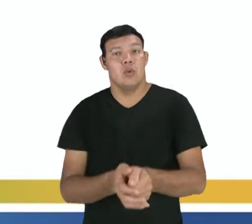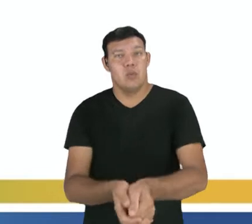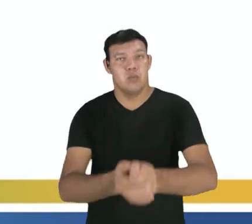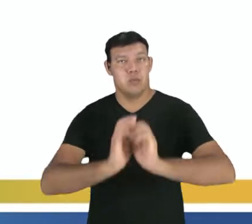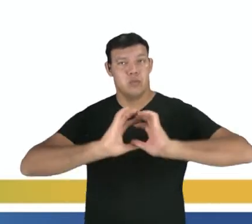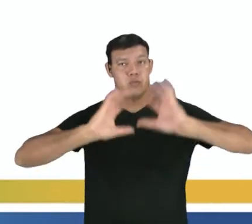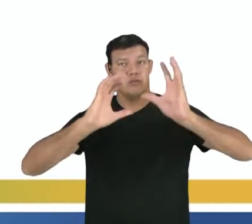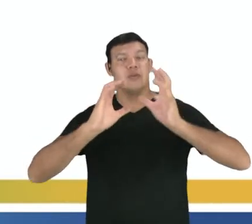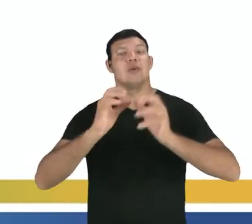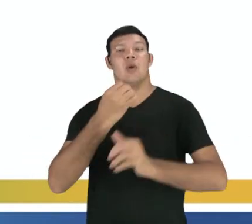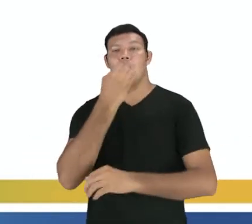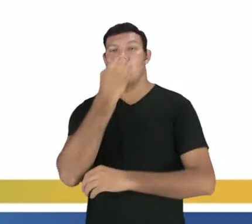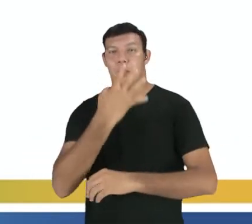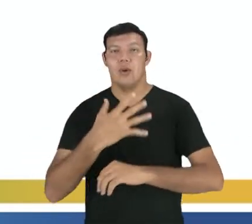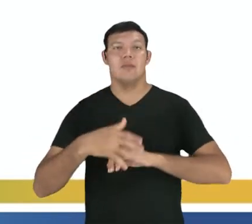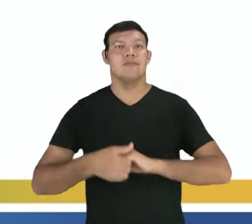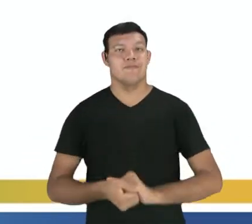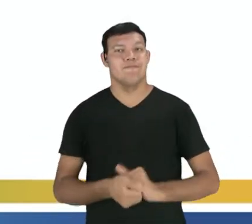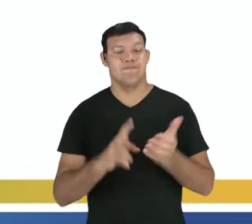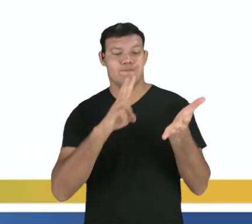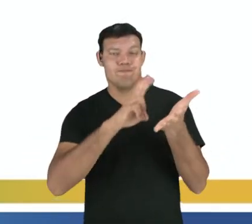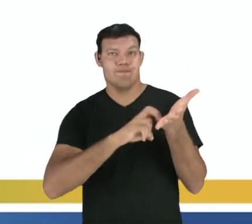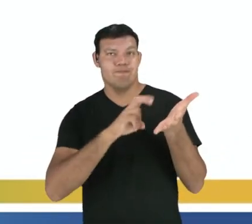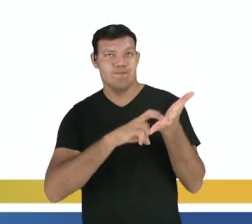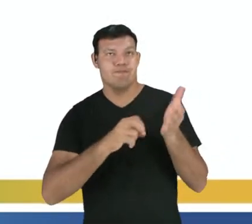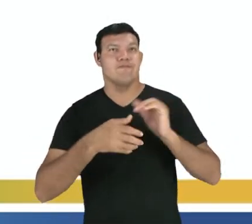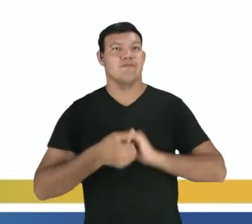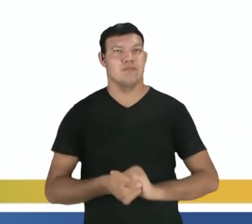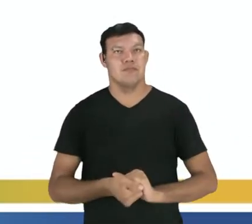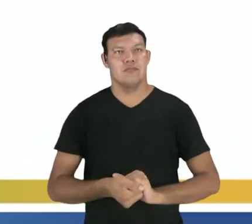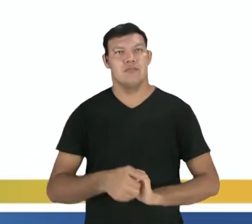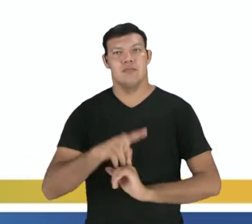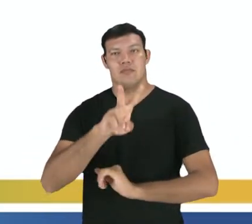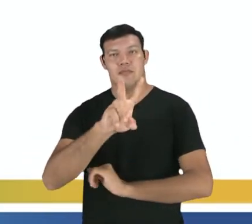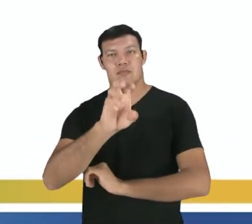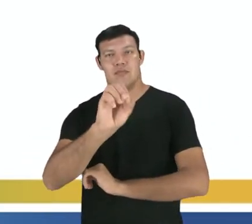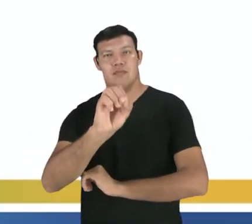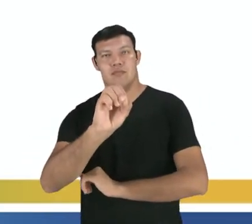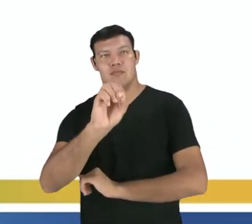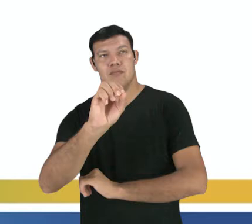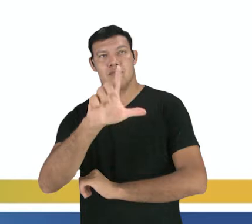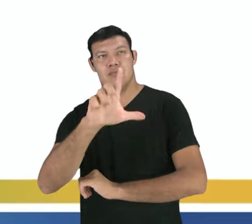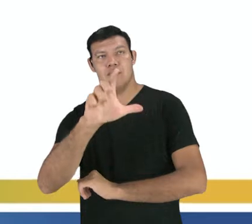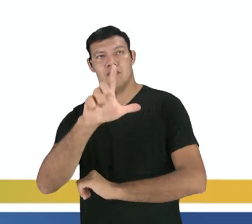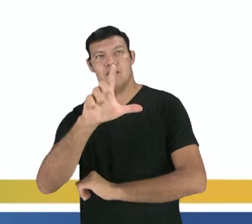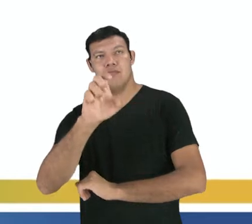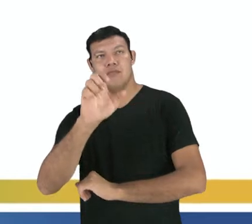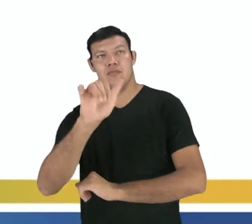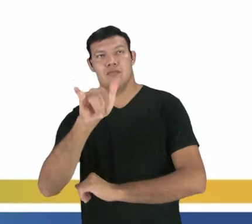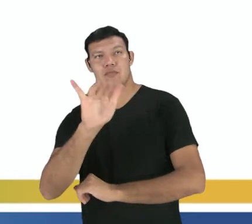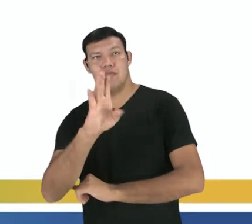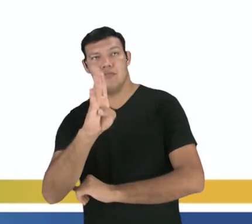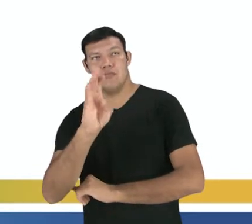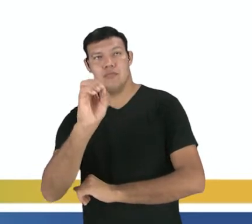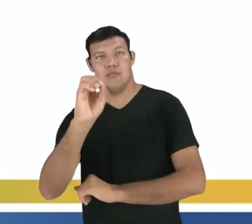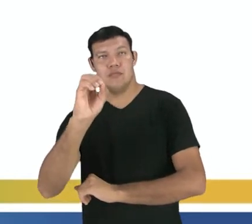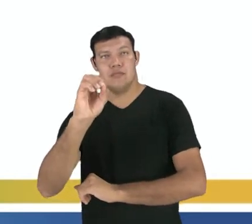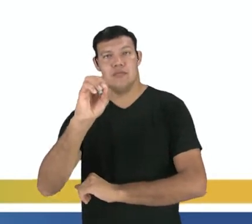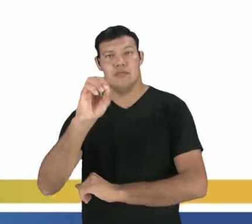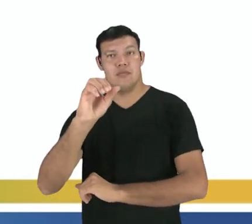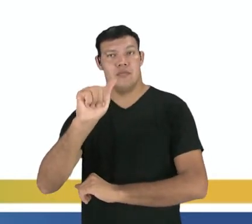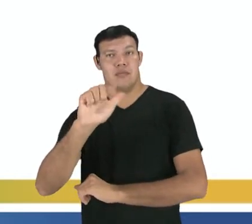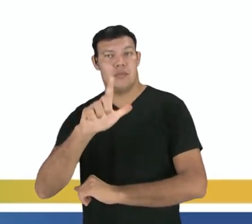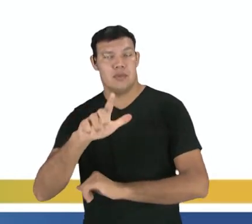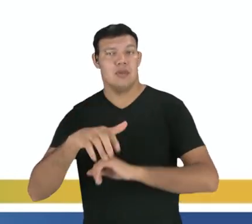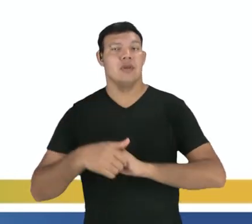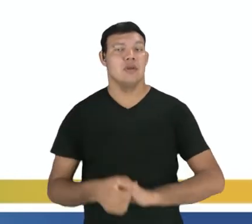algo para acrescentar ao nosso vocabulário: voleibol, vôlei, volleyball player, jogador ou